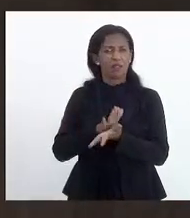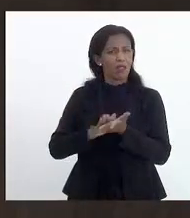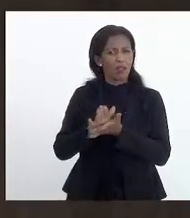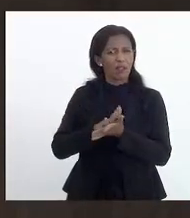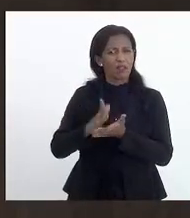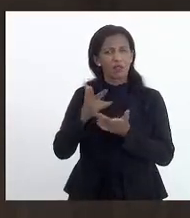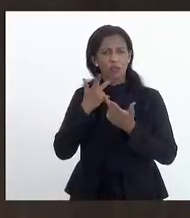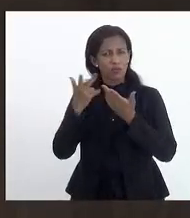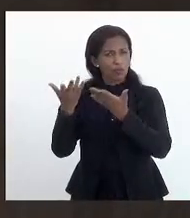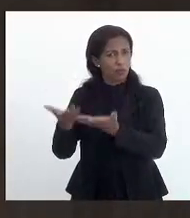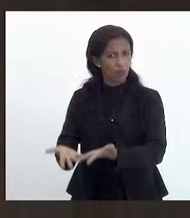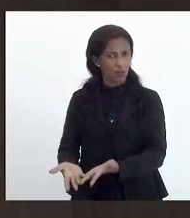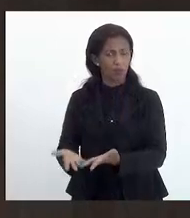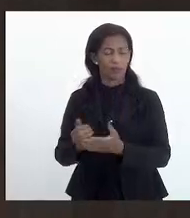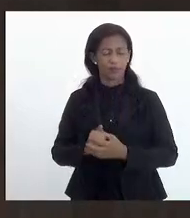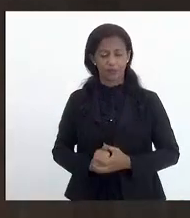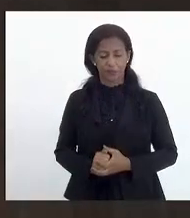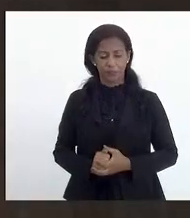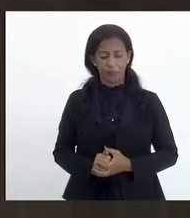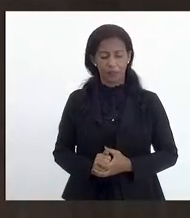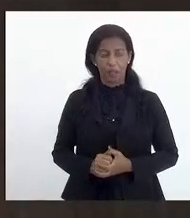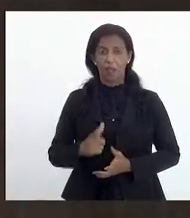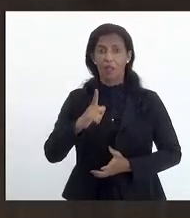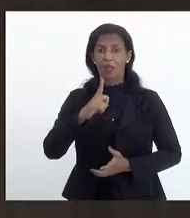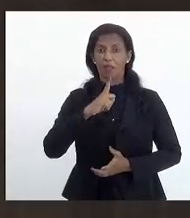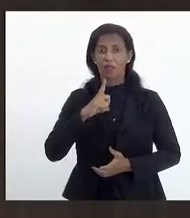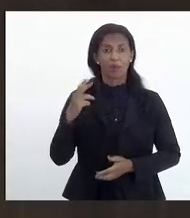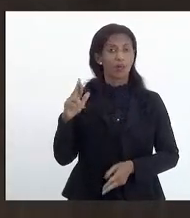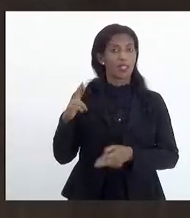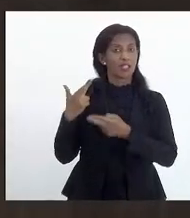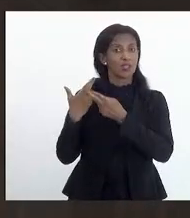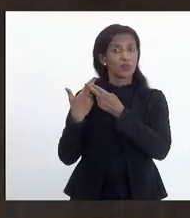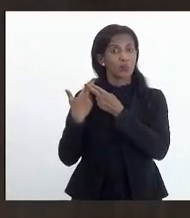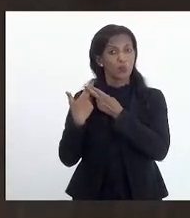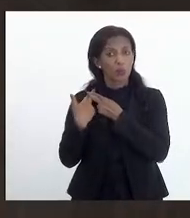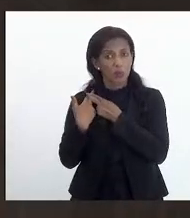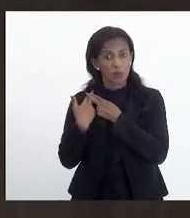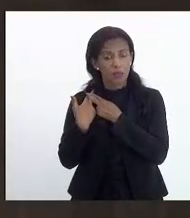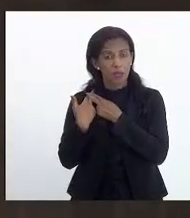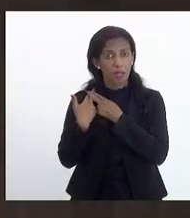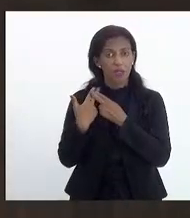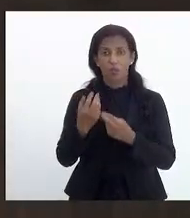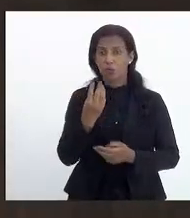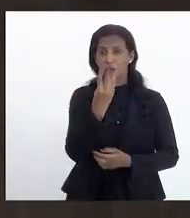encaminhou, é que, para que tenhamos responsabilidade, não nos próximos